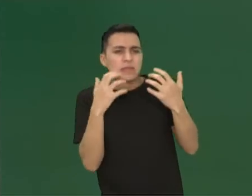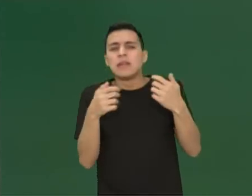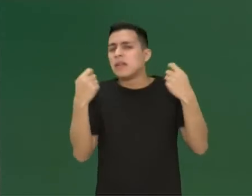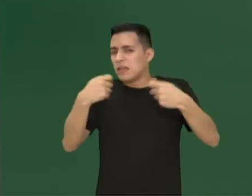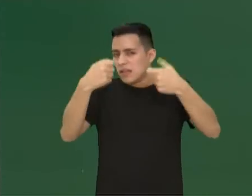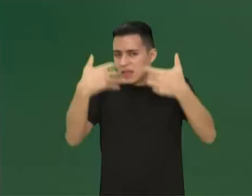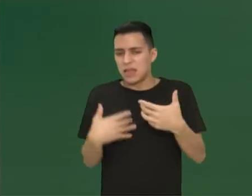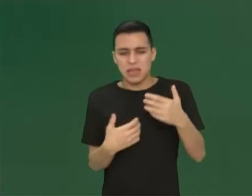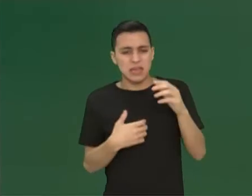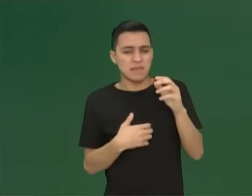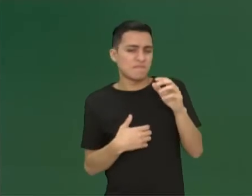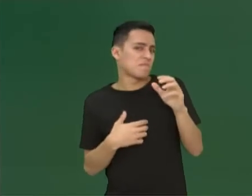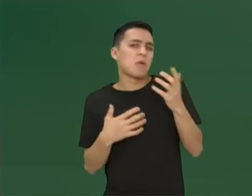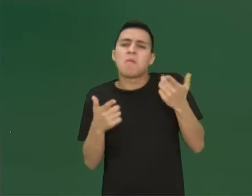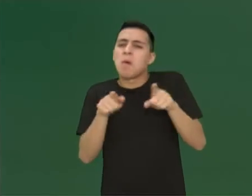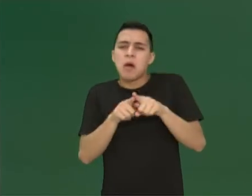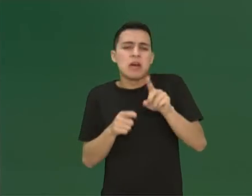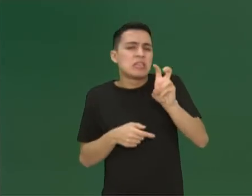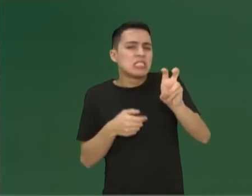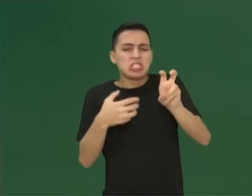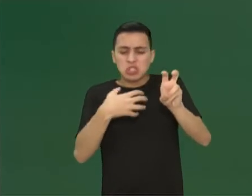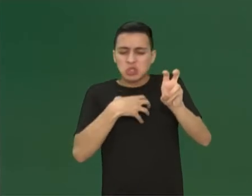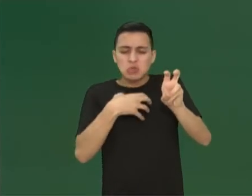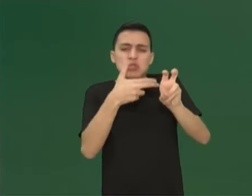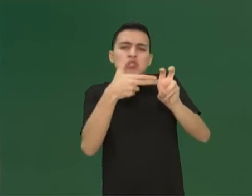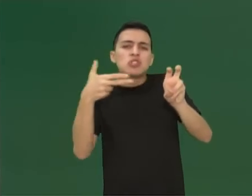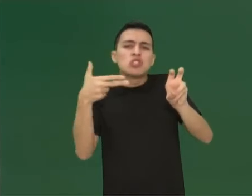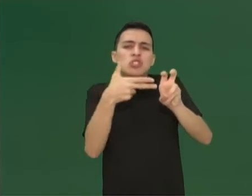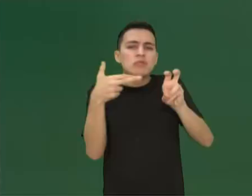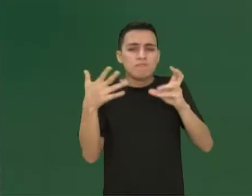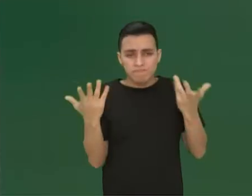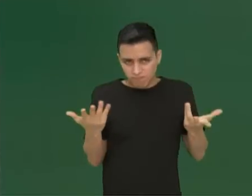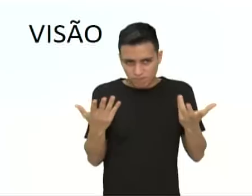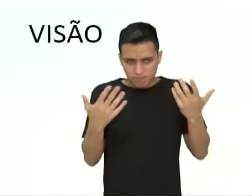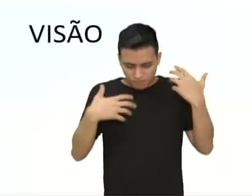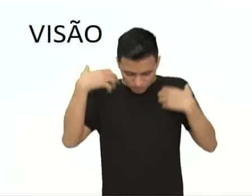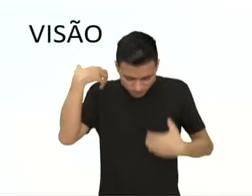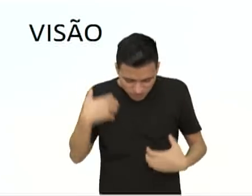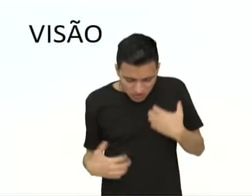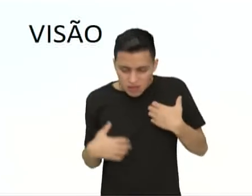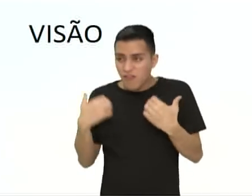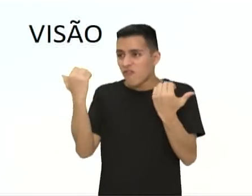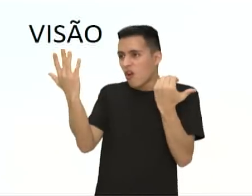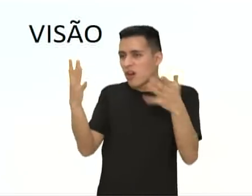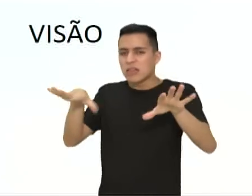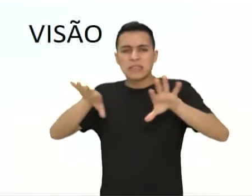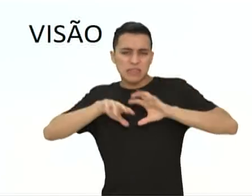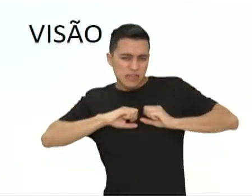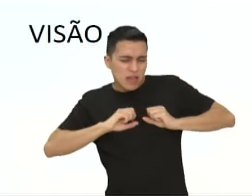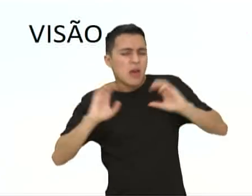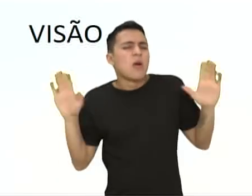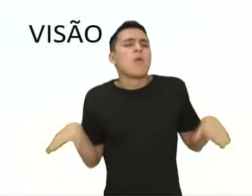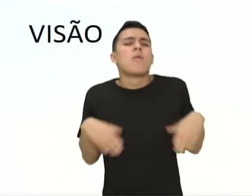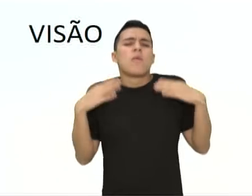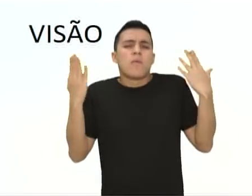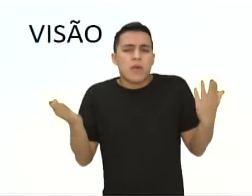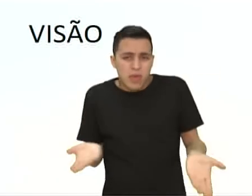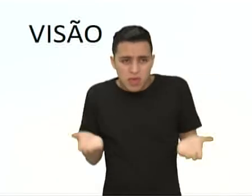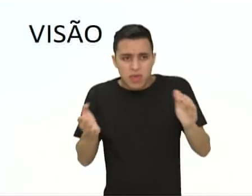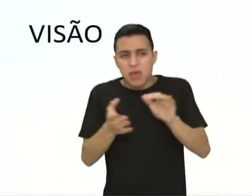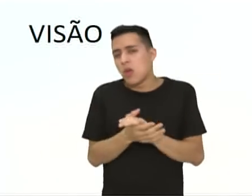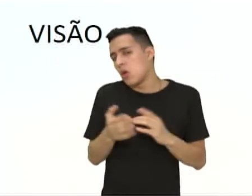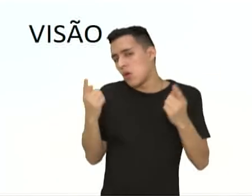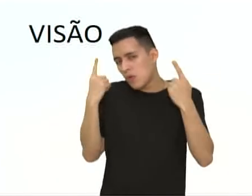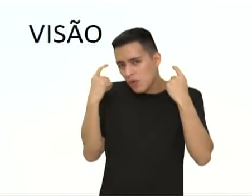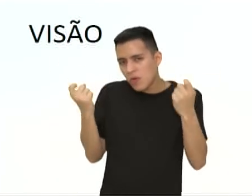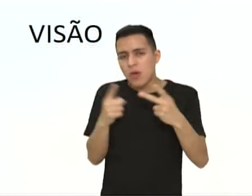dos sentidos. Os órgãos dos sentidos são receptores de estímulos externos. Quais são?